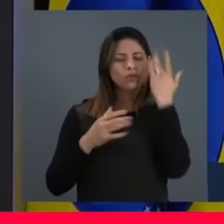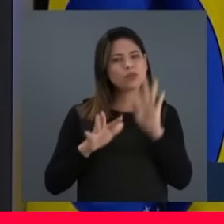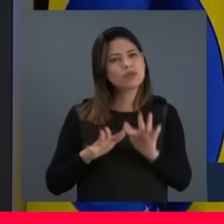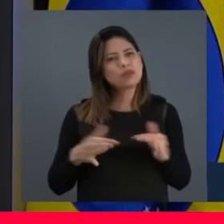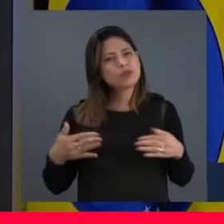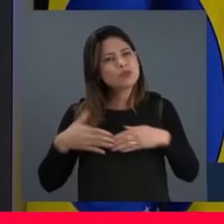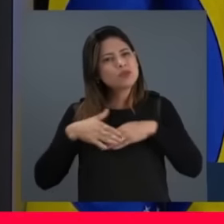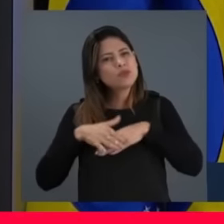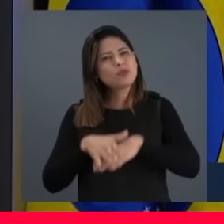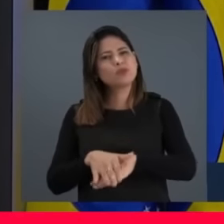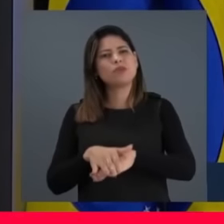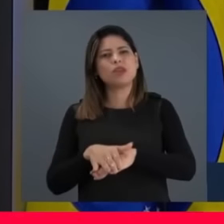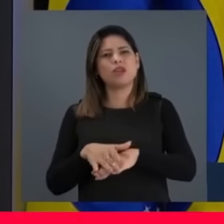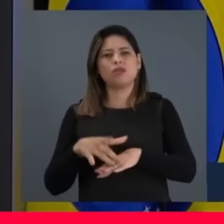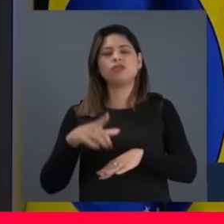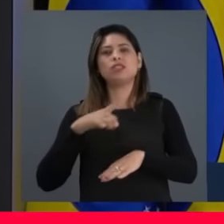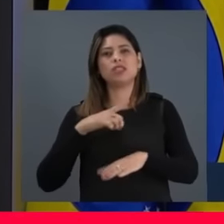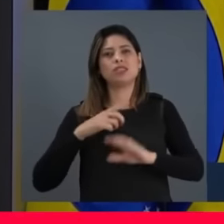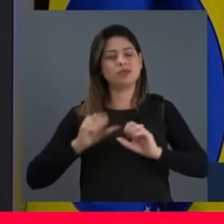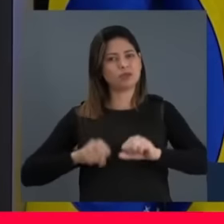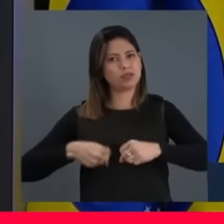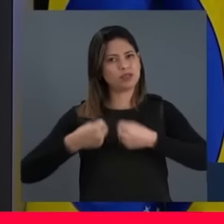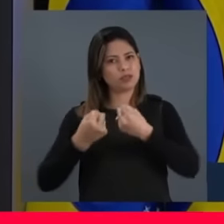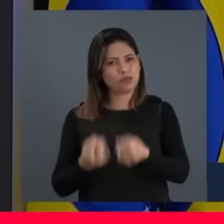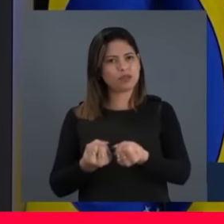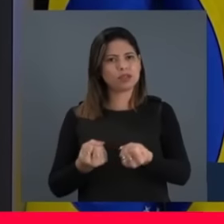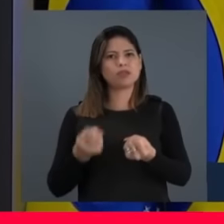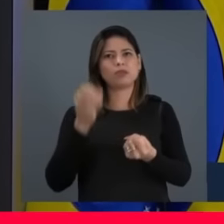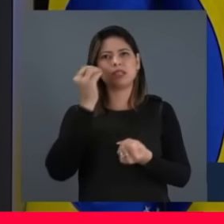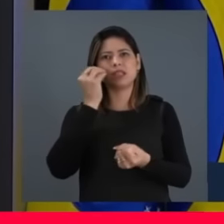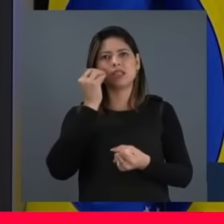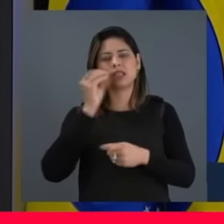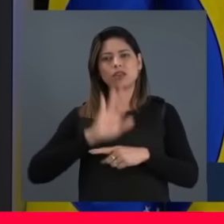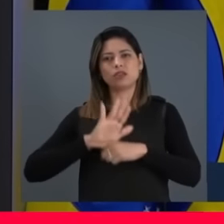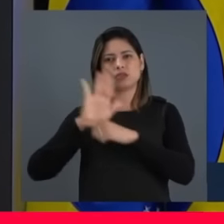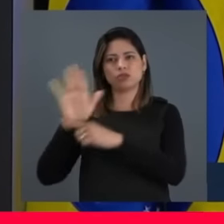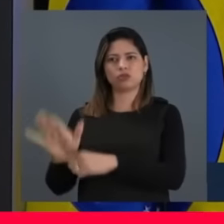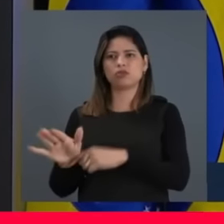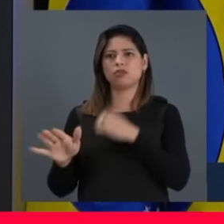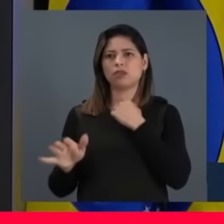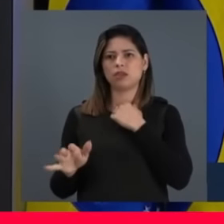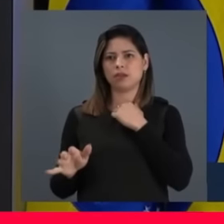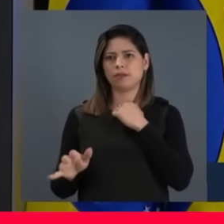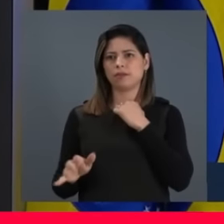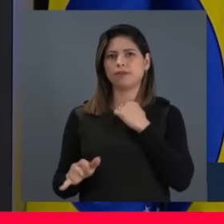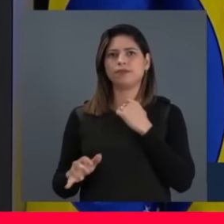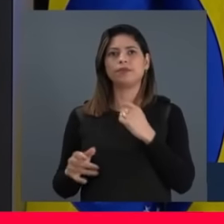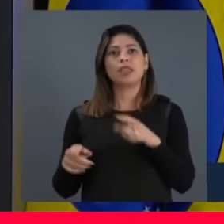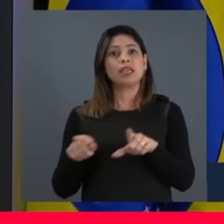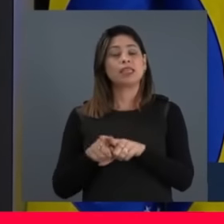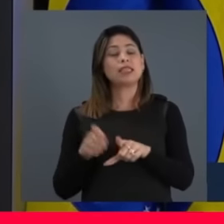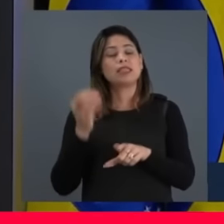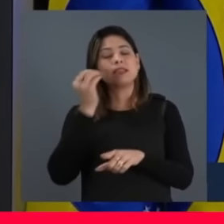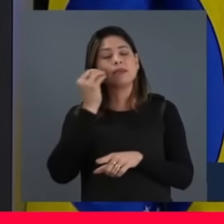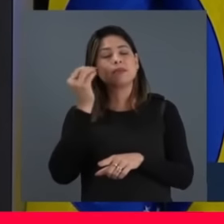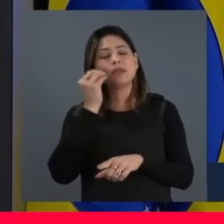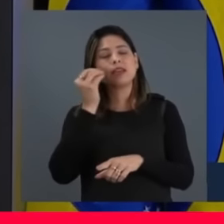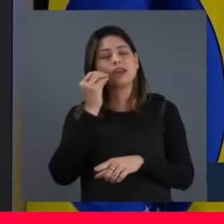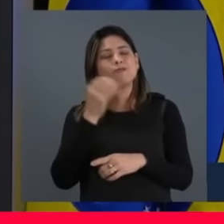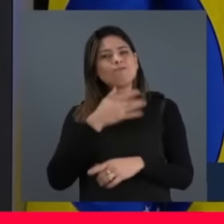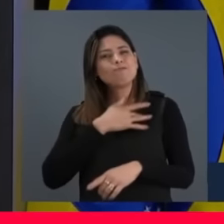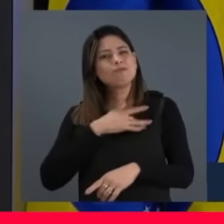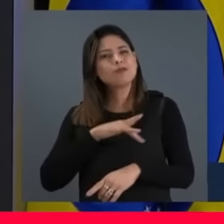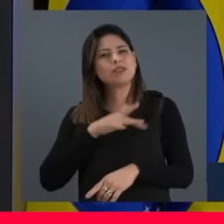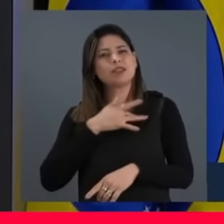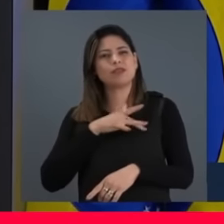para de alguma maneira colaborar para aliviar a dor e o